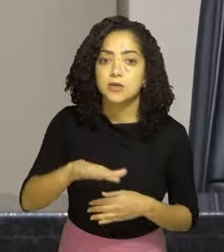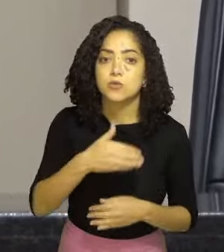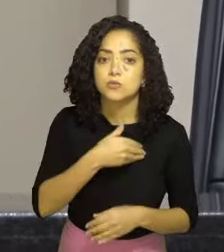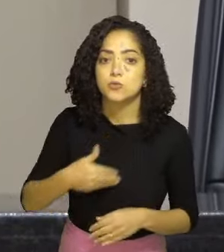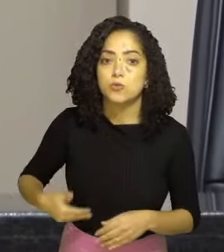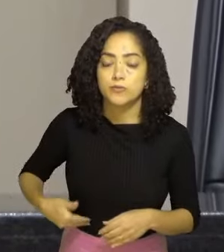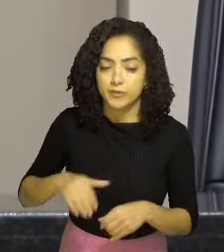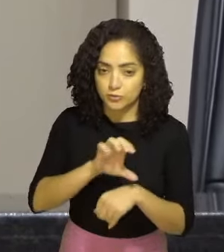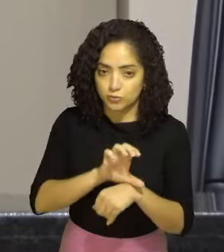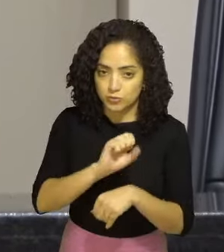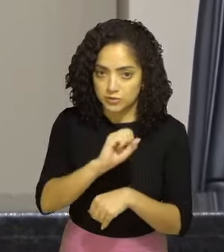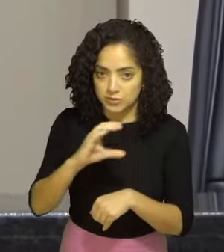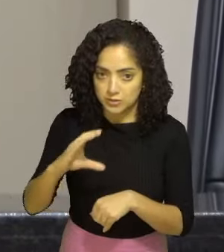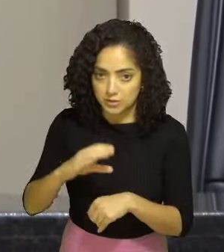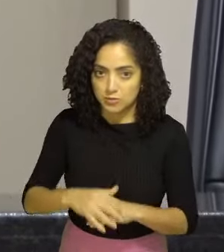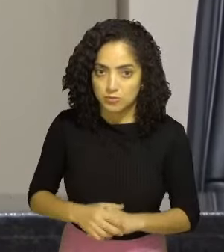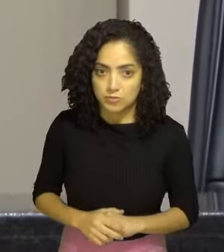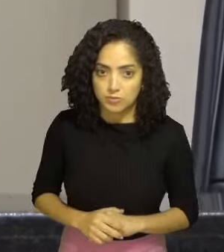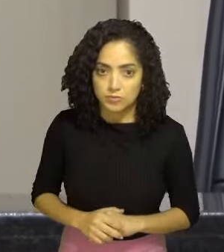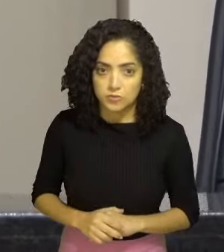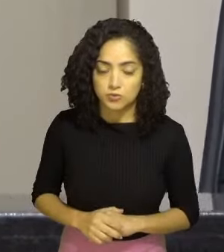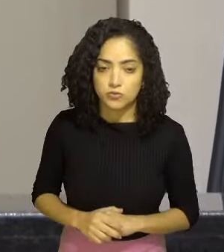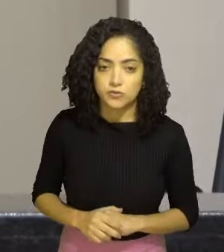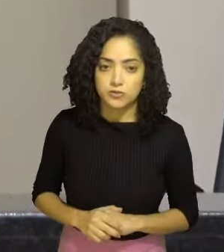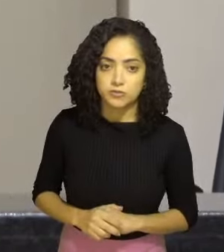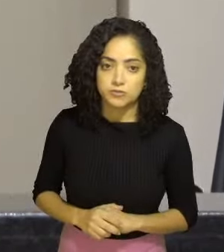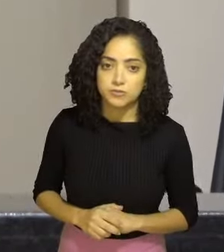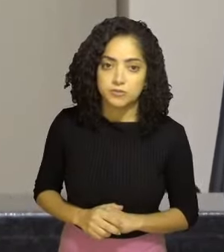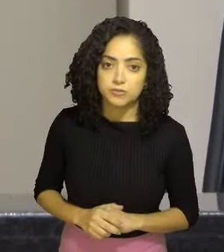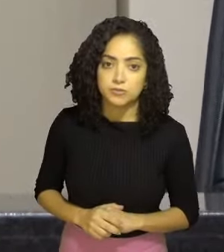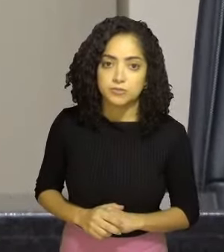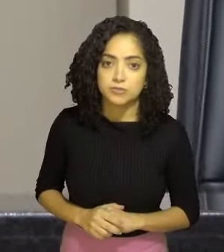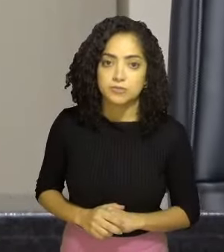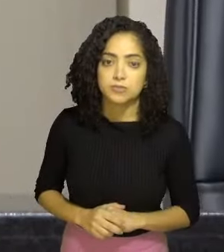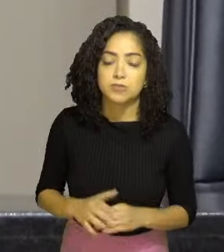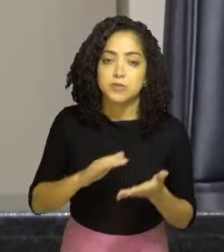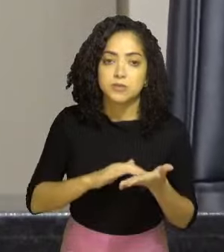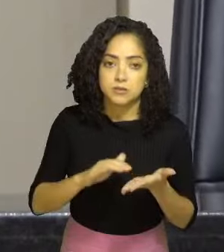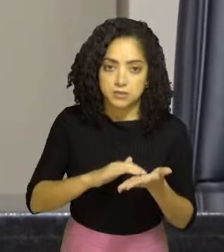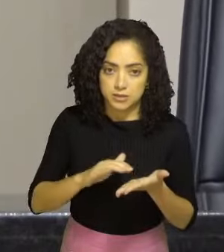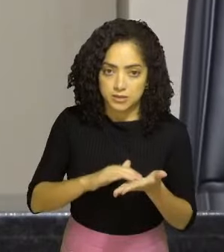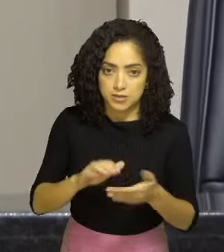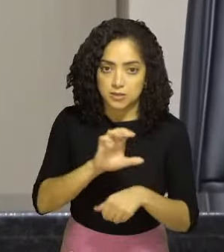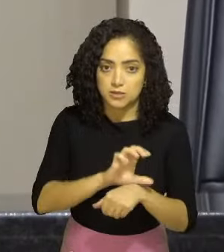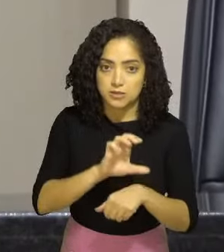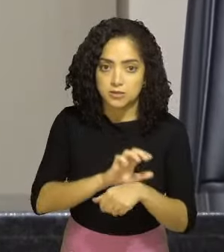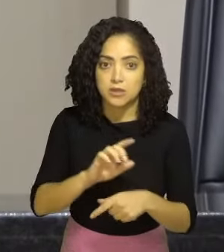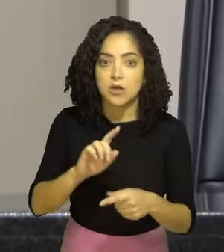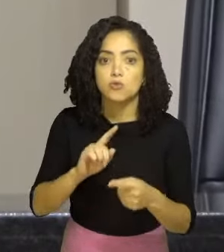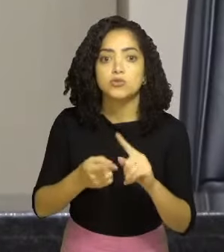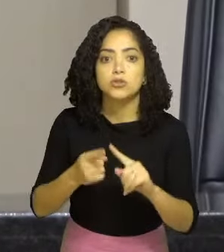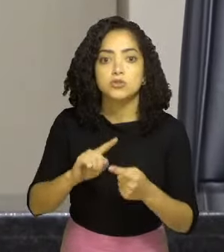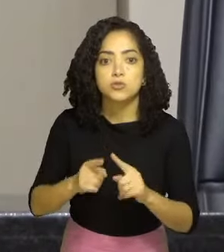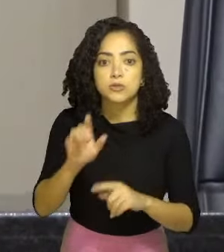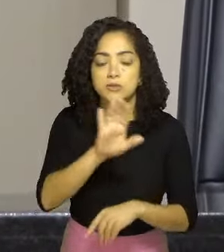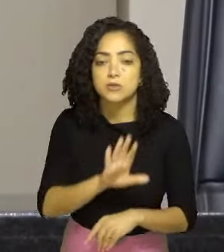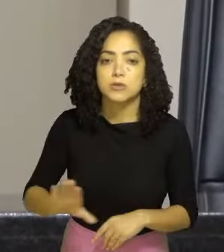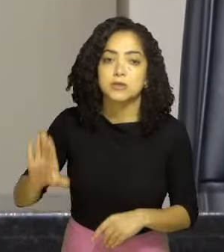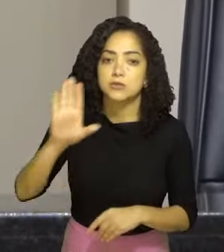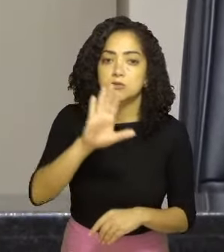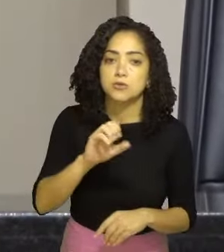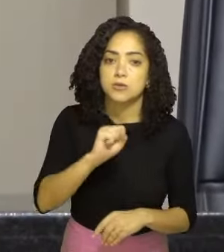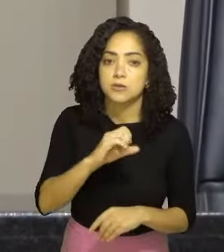Santa Catarina, Daniele Porporati, secretária de Estado de Articulação Nacional de Santa